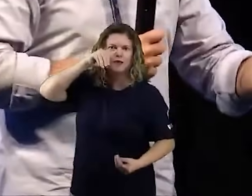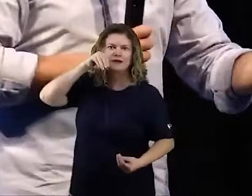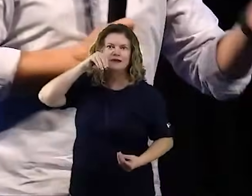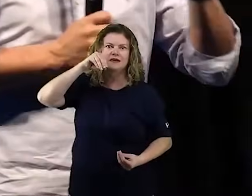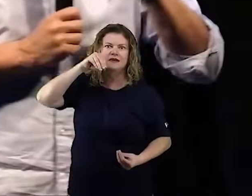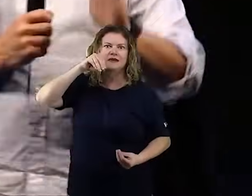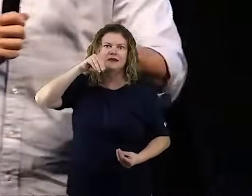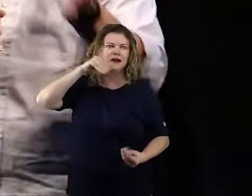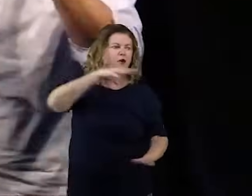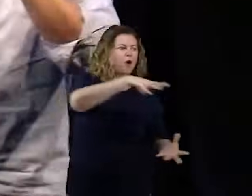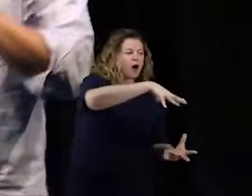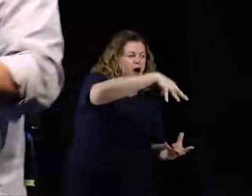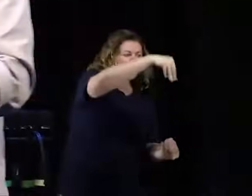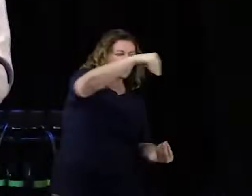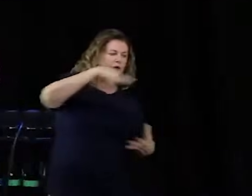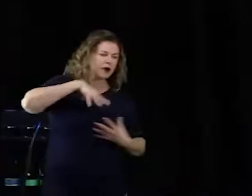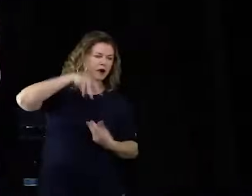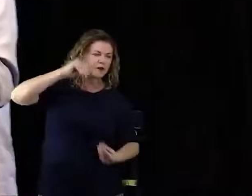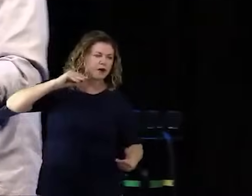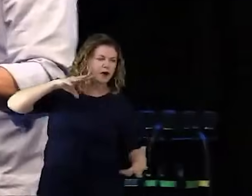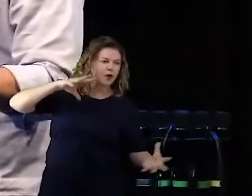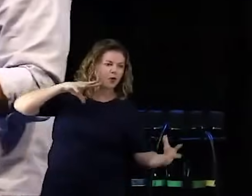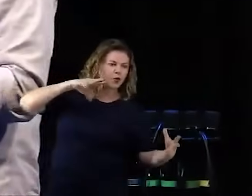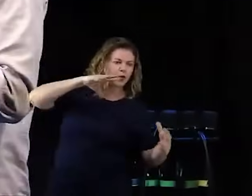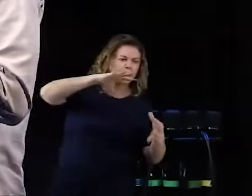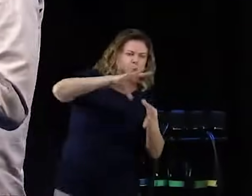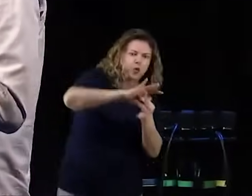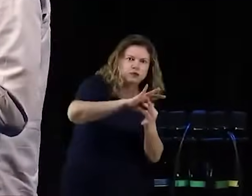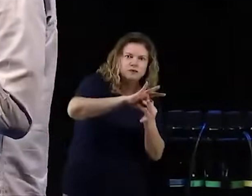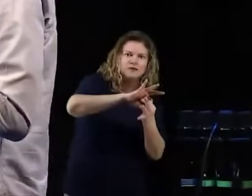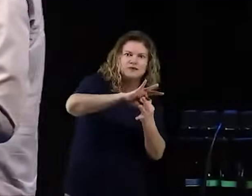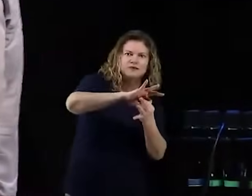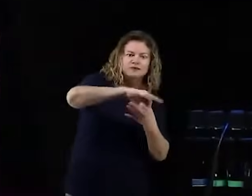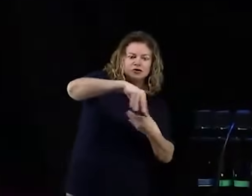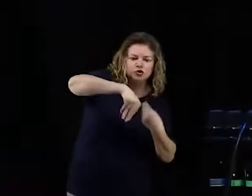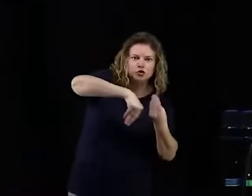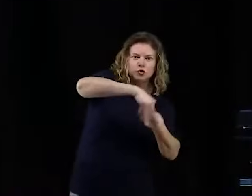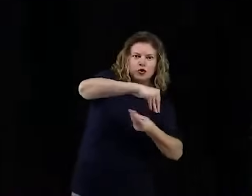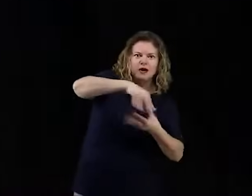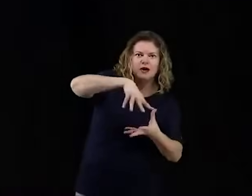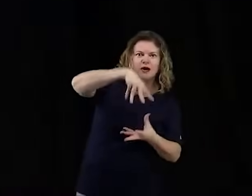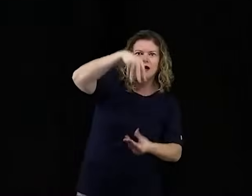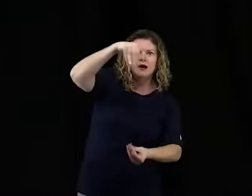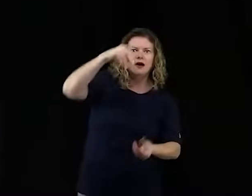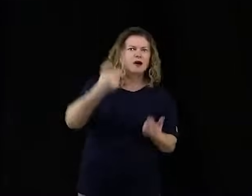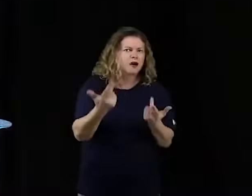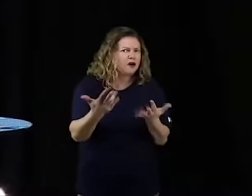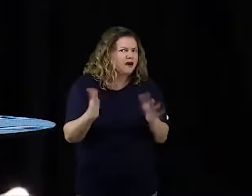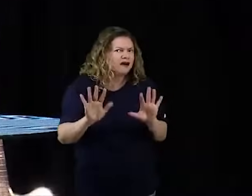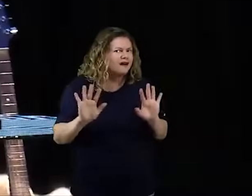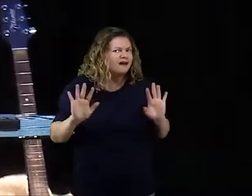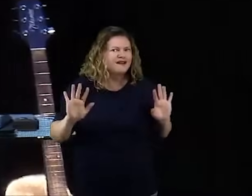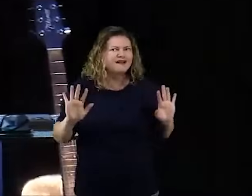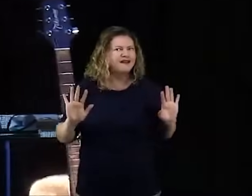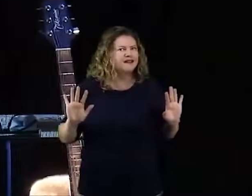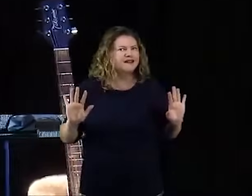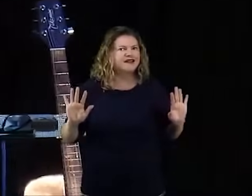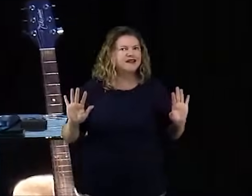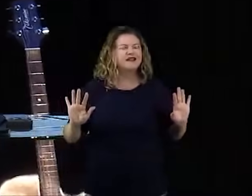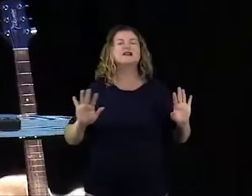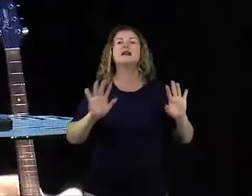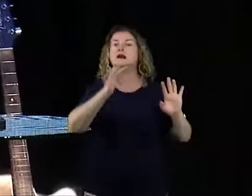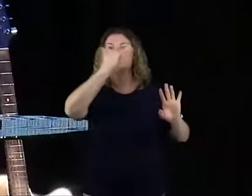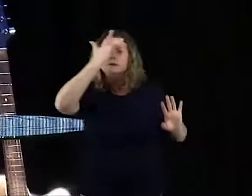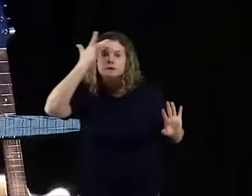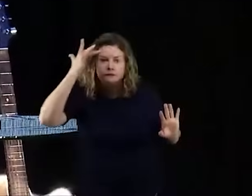Samuel Capítulo 14 o que que é aliança de alma é quando a gente se cola tem pessoas que chegam